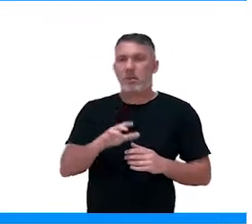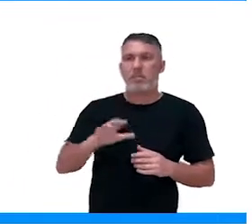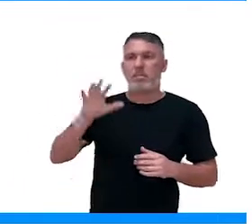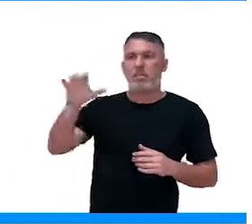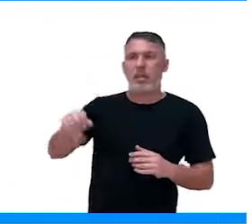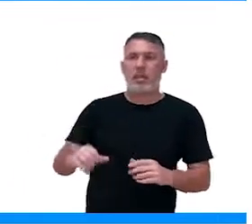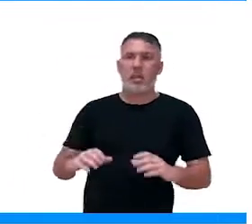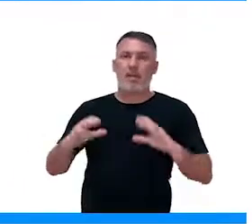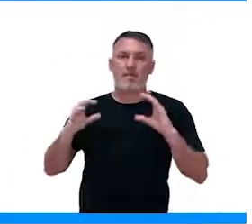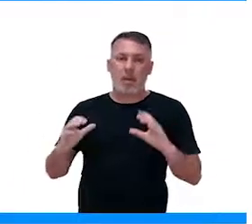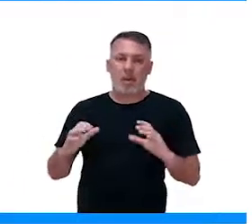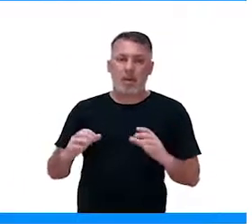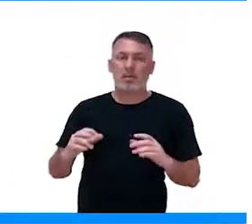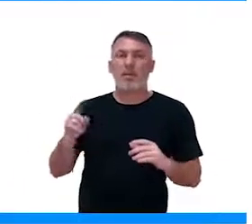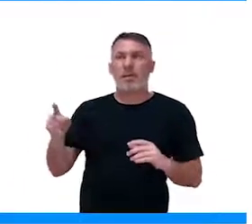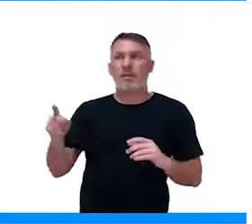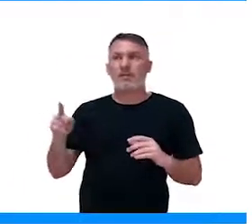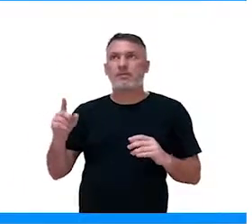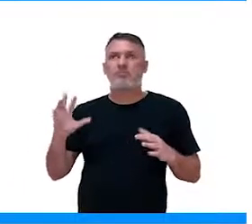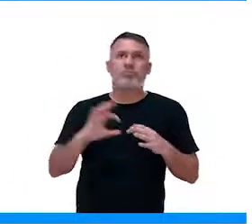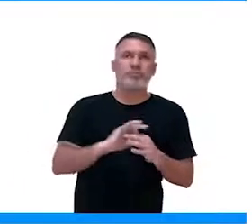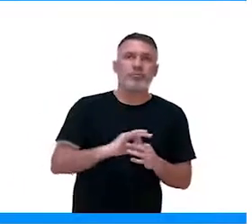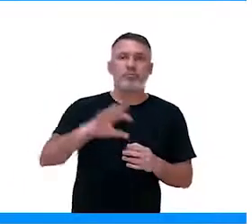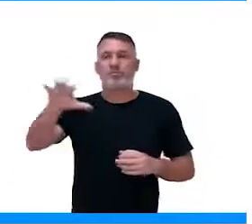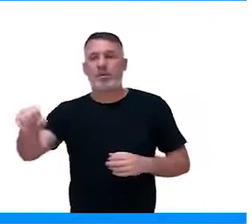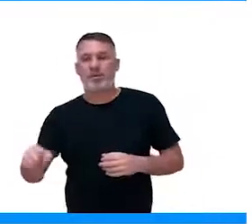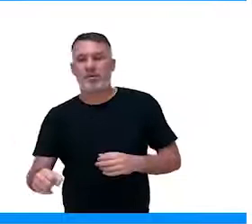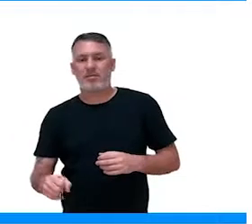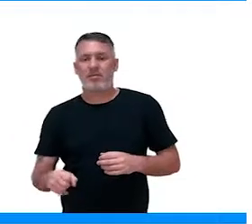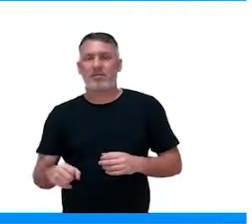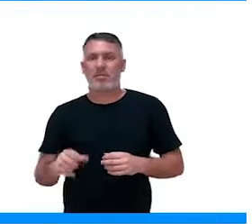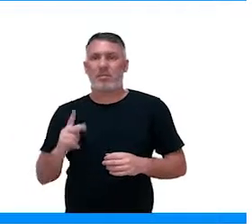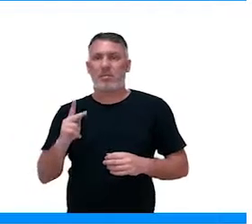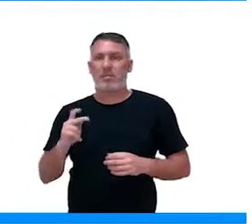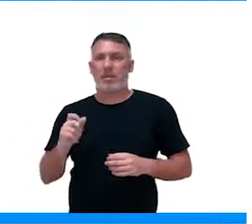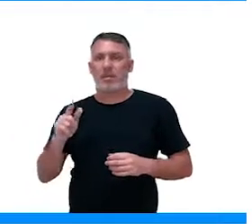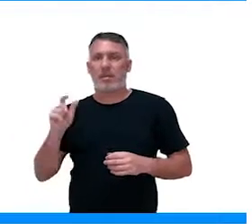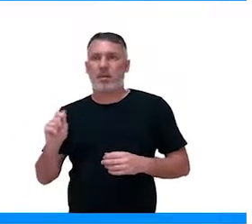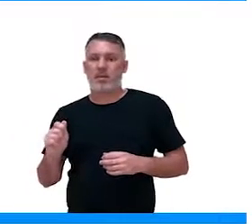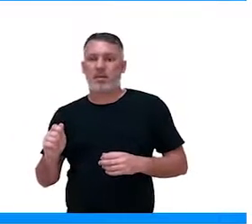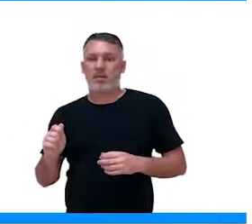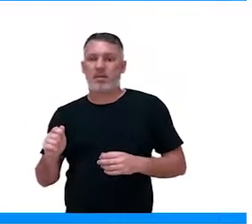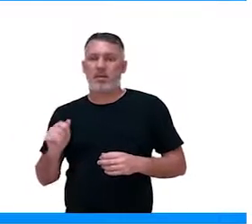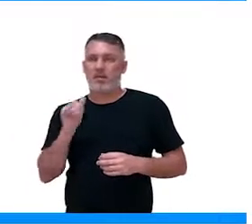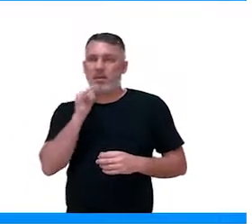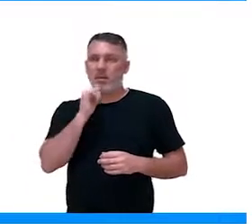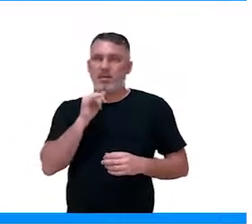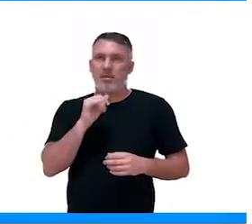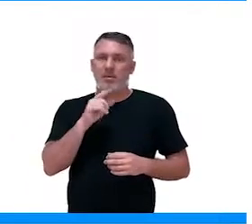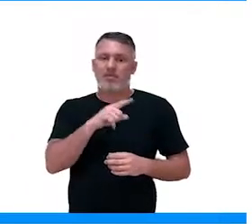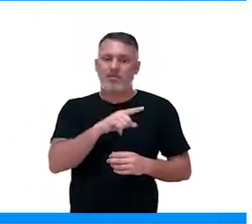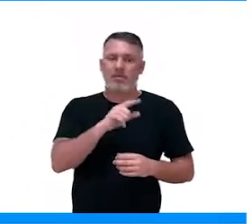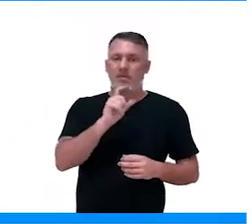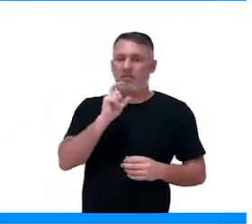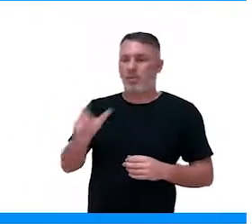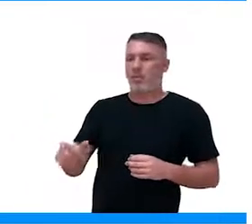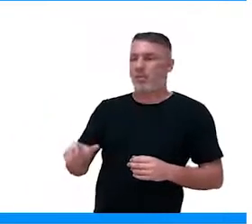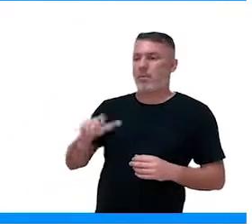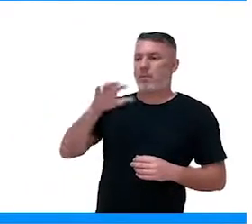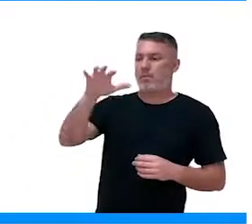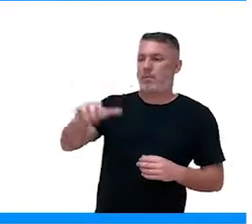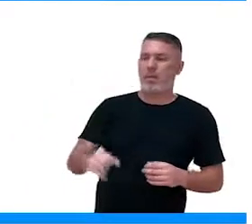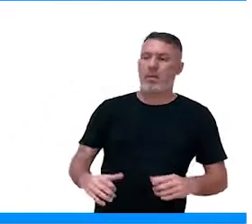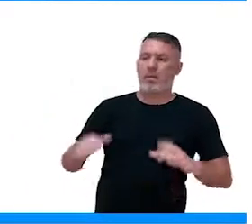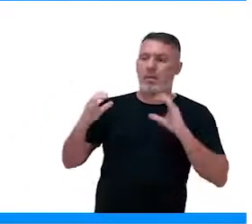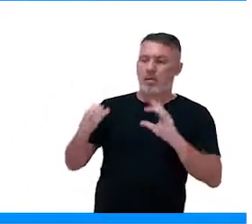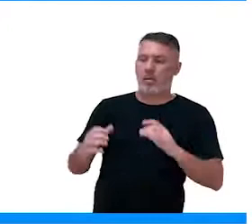fala, pega a bola ali, ele vai fazer essa associação, né? Pega, vamos pensar aí no verbo, no imperativo, com ir